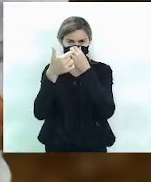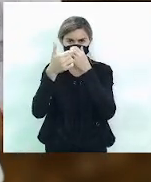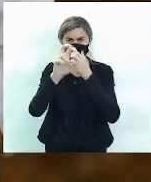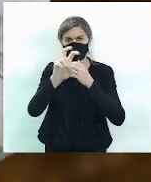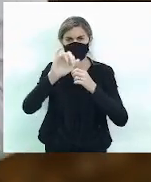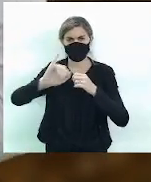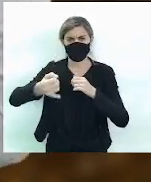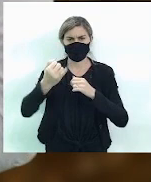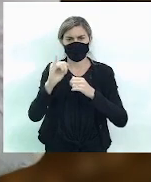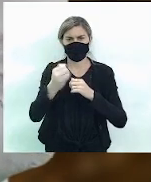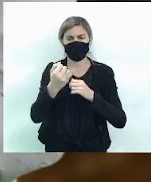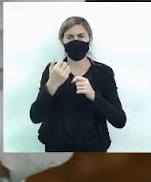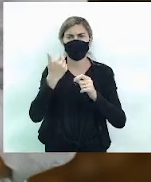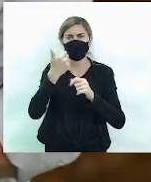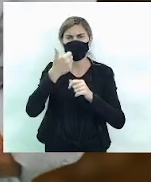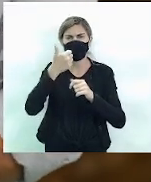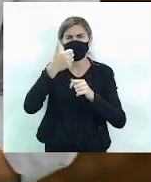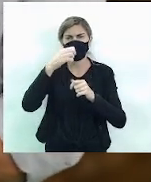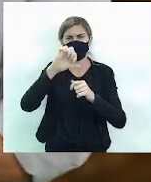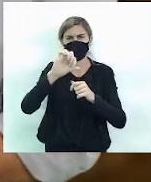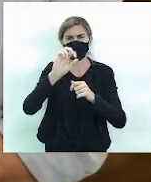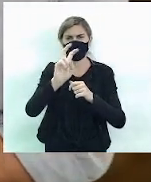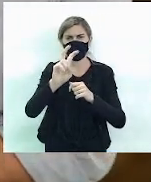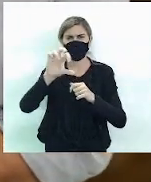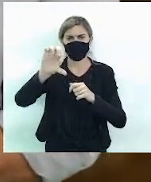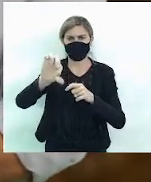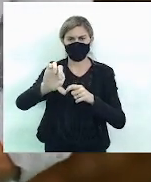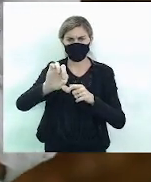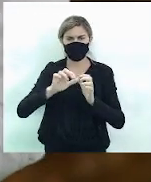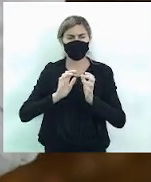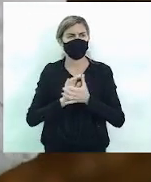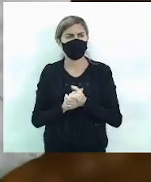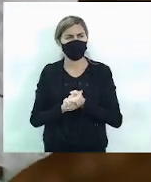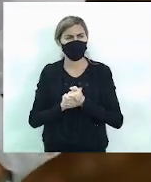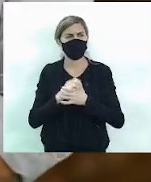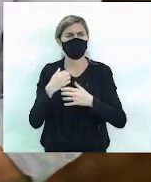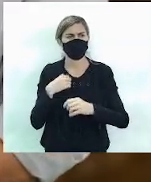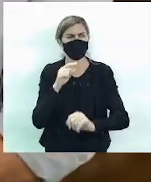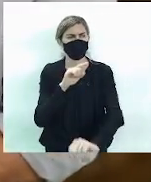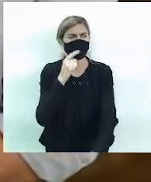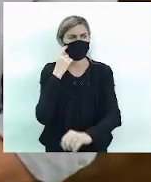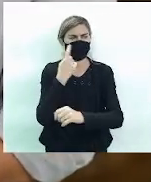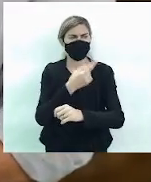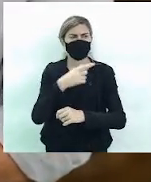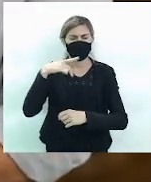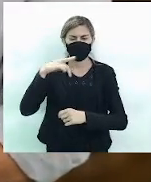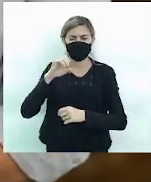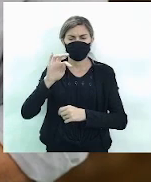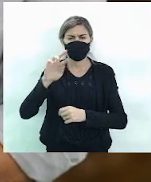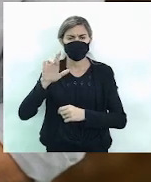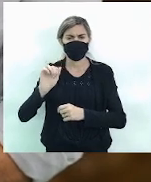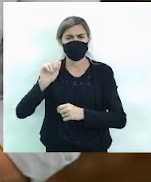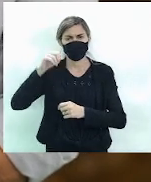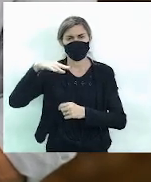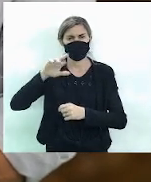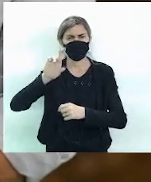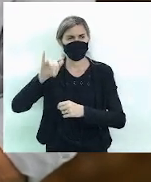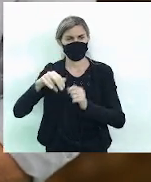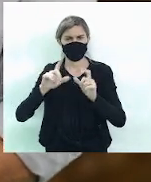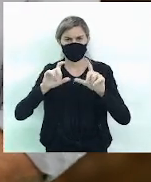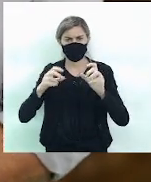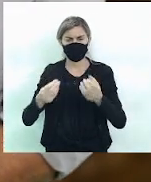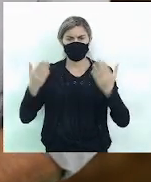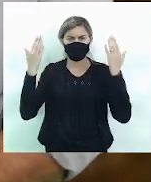janeiro de 1959. Professor, eu gostaria de lembrar o seguinte, né? Porque veja só, falar de Petrúcio Amorim, que nós vamos apresentar a foto